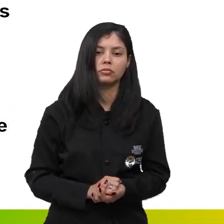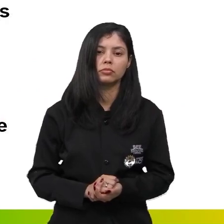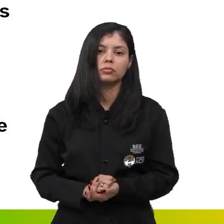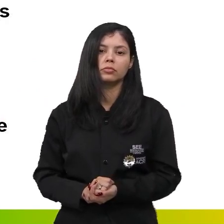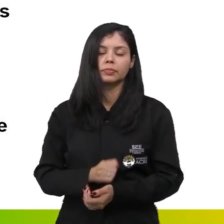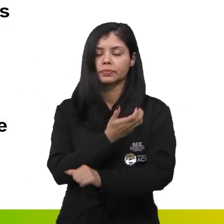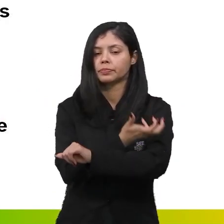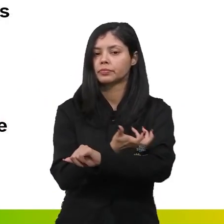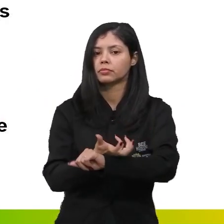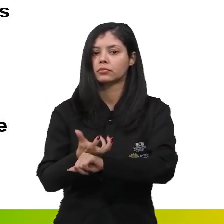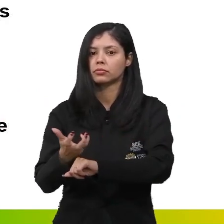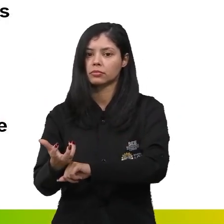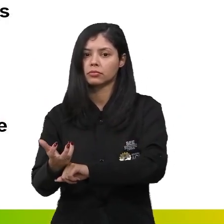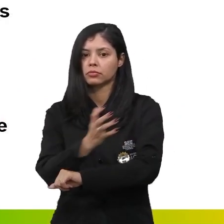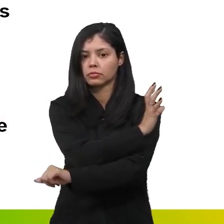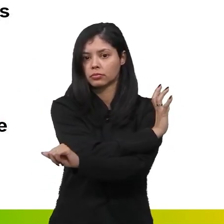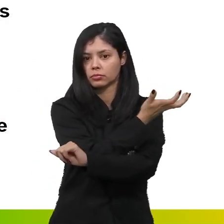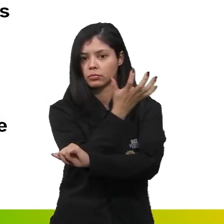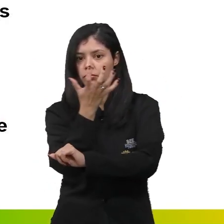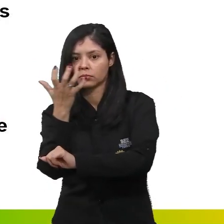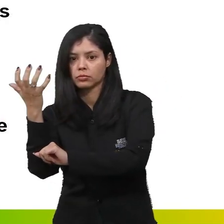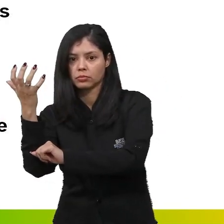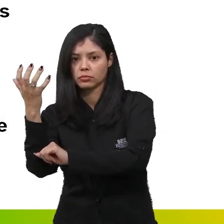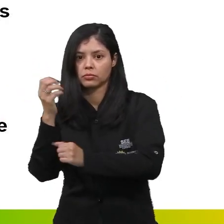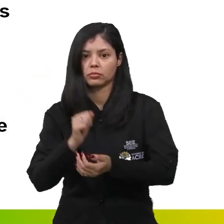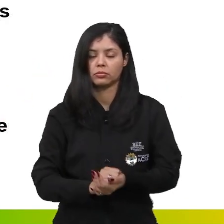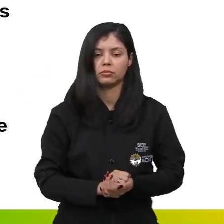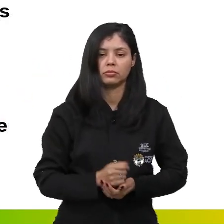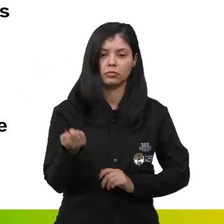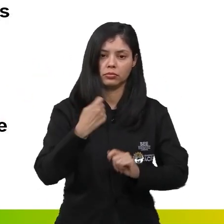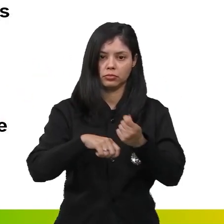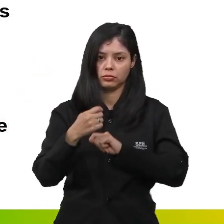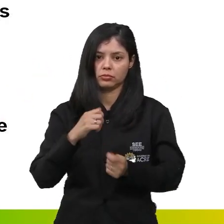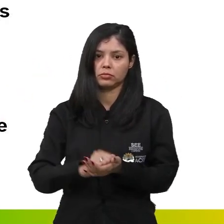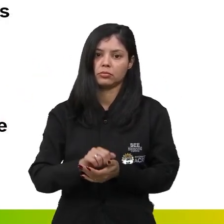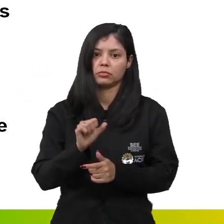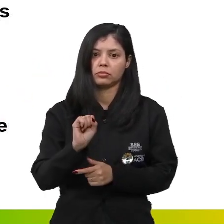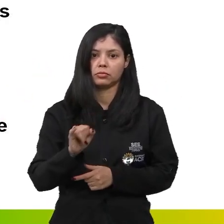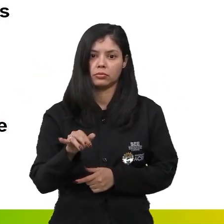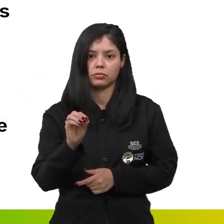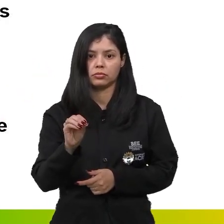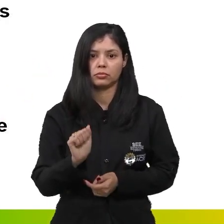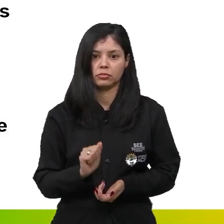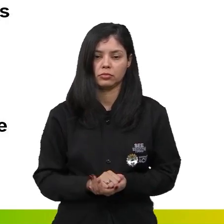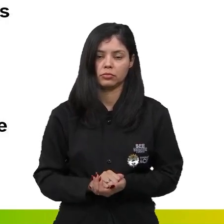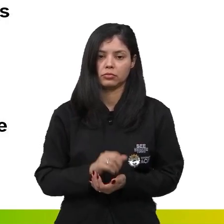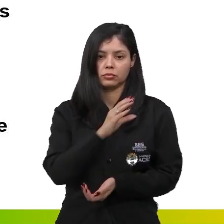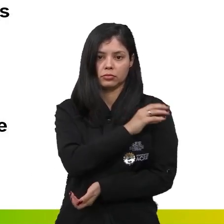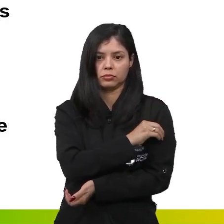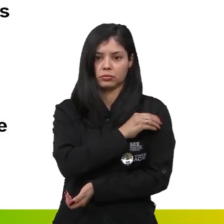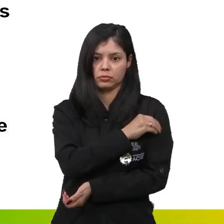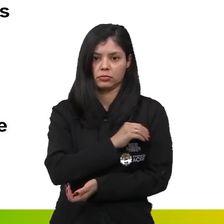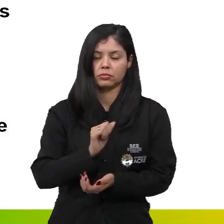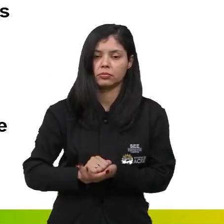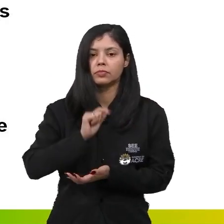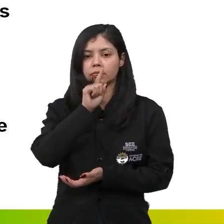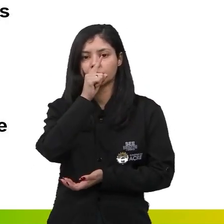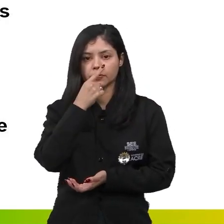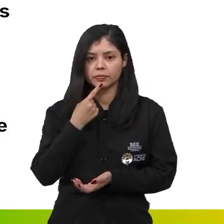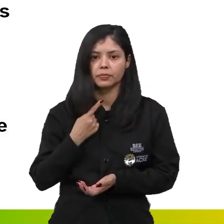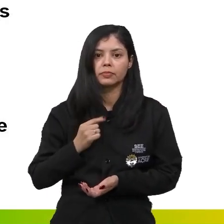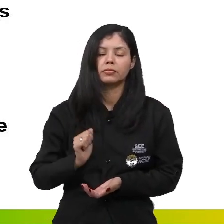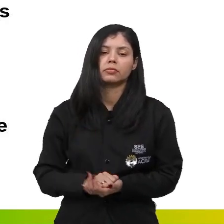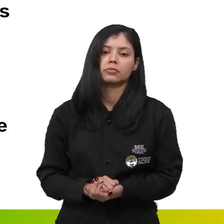diversas plantações que regem aí a nossa economia, soja, algodão,